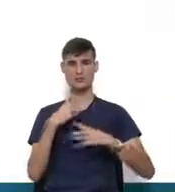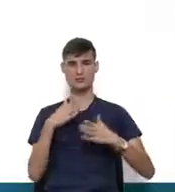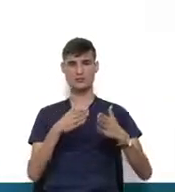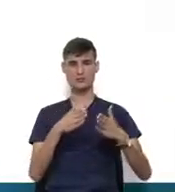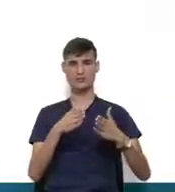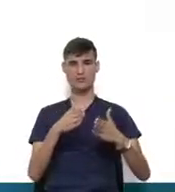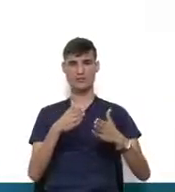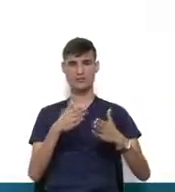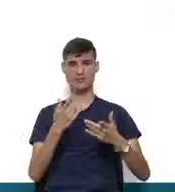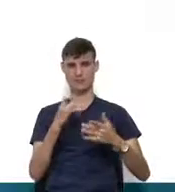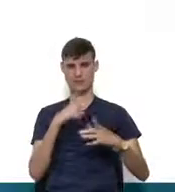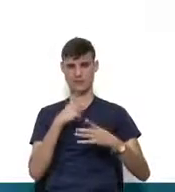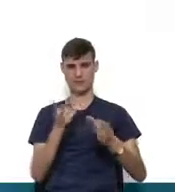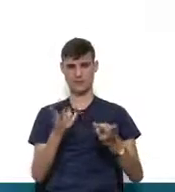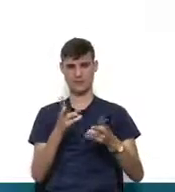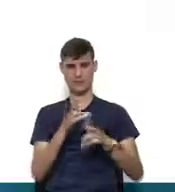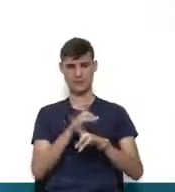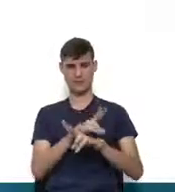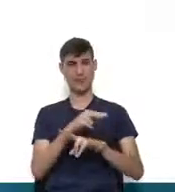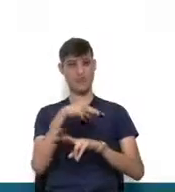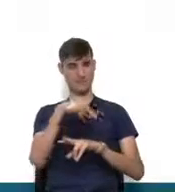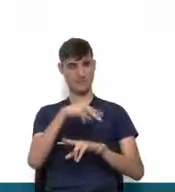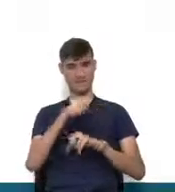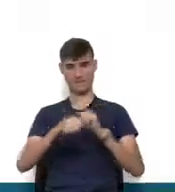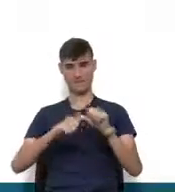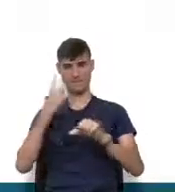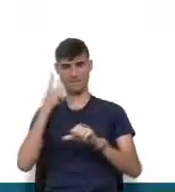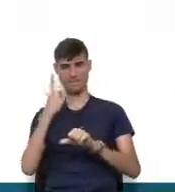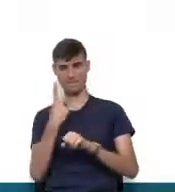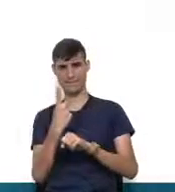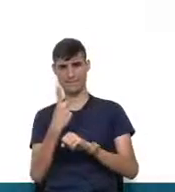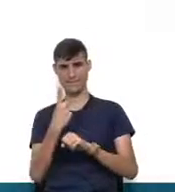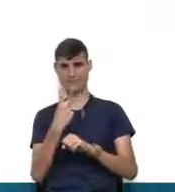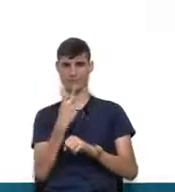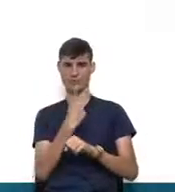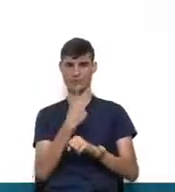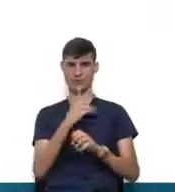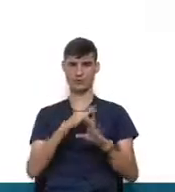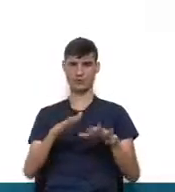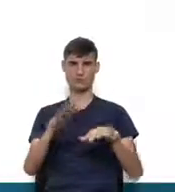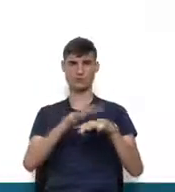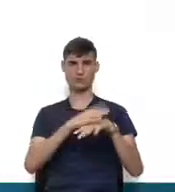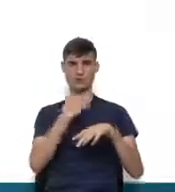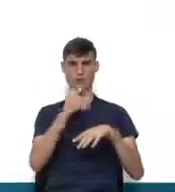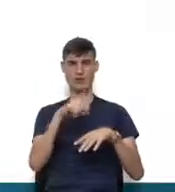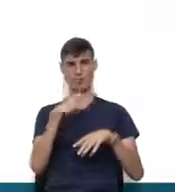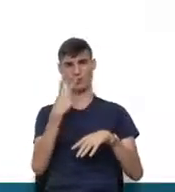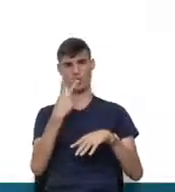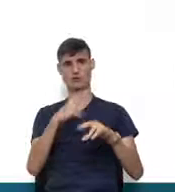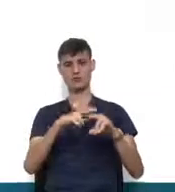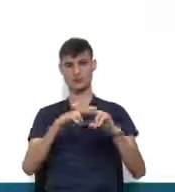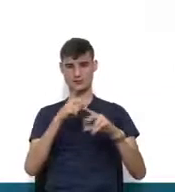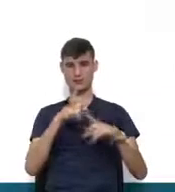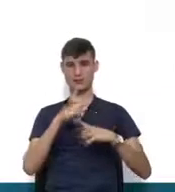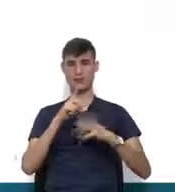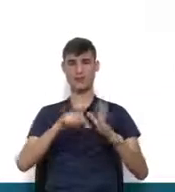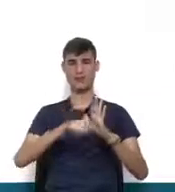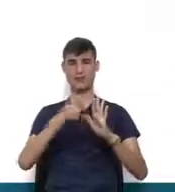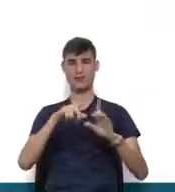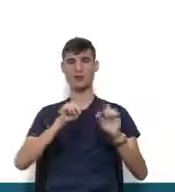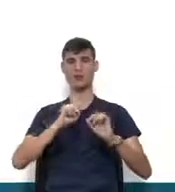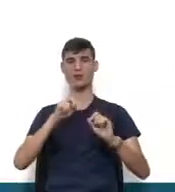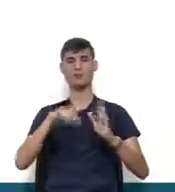seguir. Quando eu substituo no lugar do meu n o número 1, 2 elevado a 1 é 2, eu tenho que o primeiro termo aqui vai